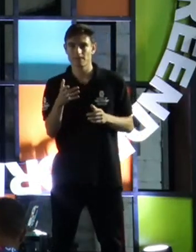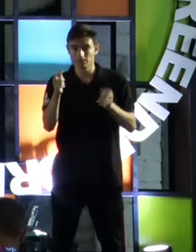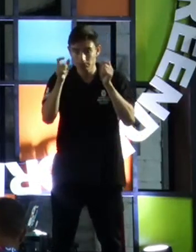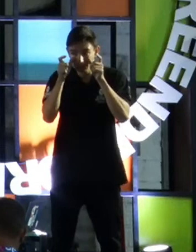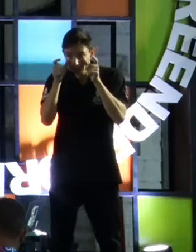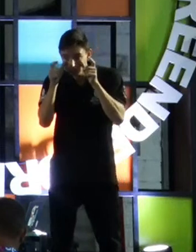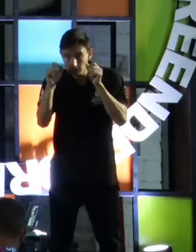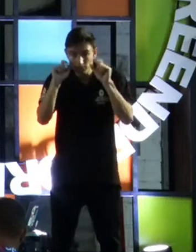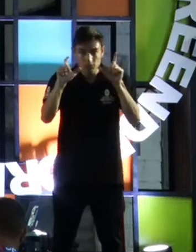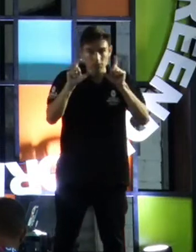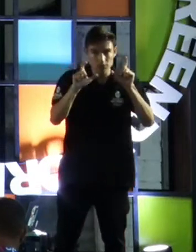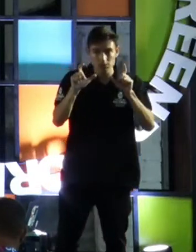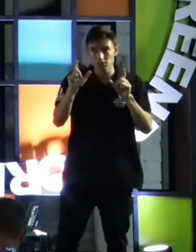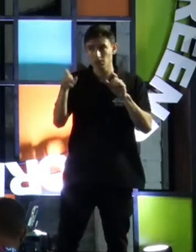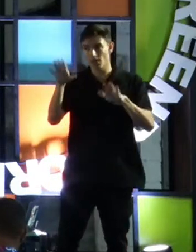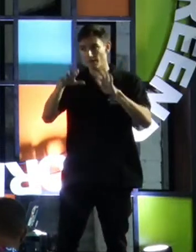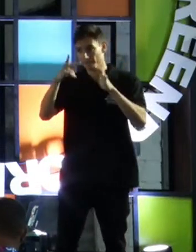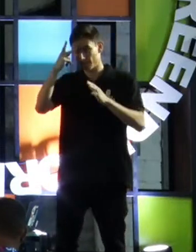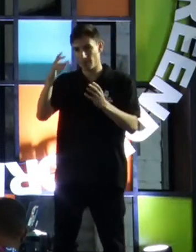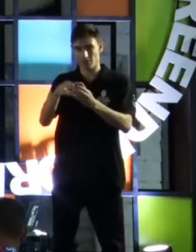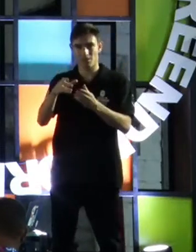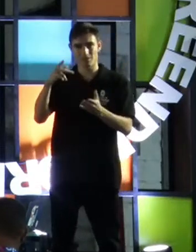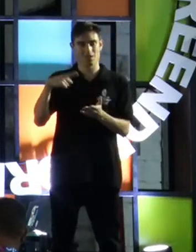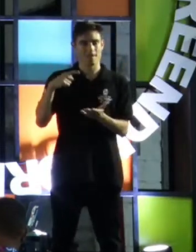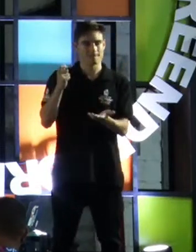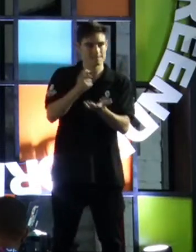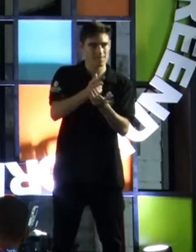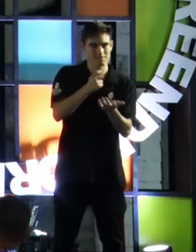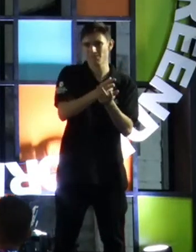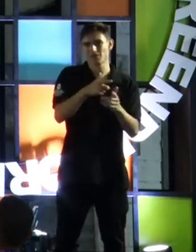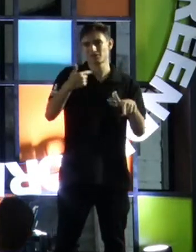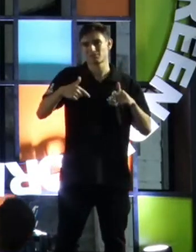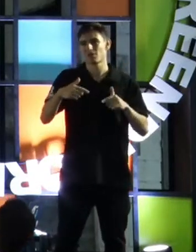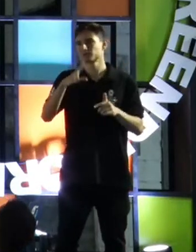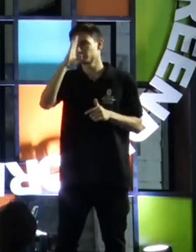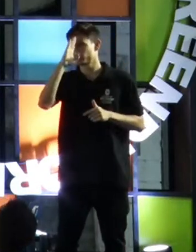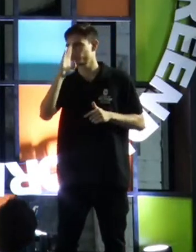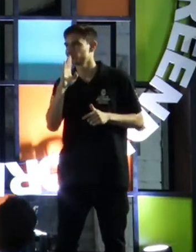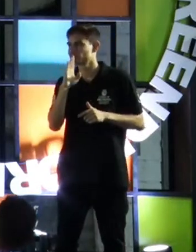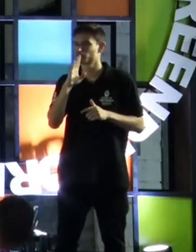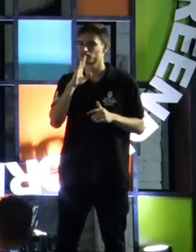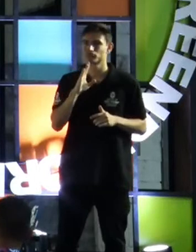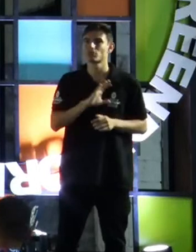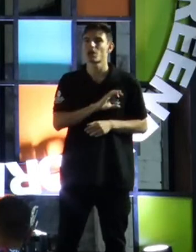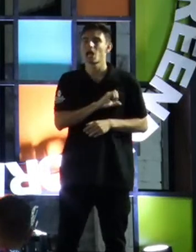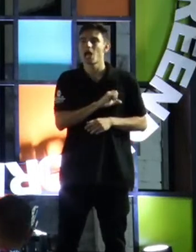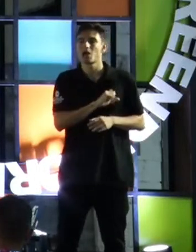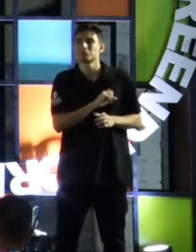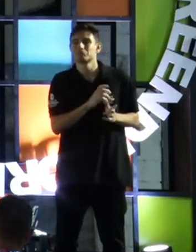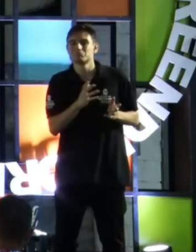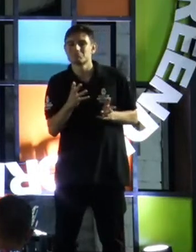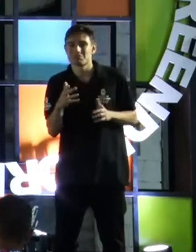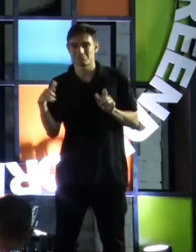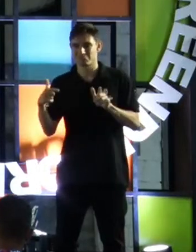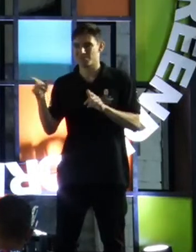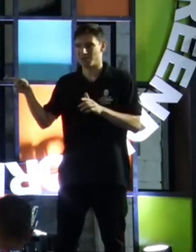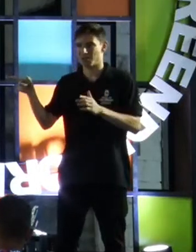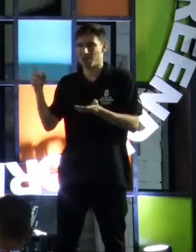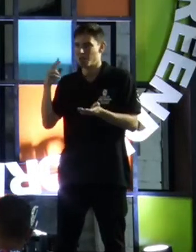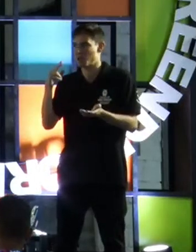acha que quem trabalha em organizações sociais não tem conta para pagar, né? Que vai trabalhar de graça, por amor e tal, e que não tem conta e não precisa de dinheiro,